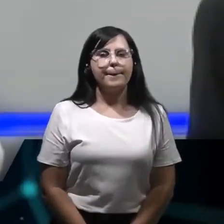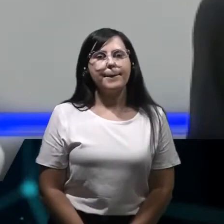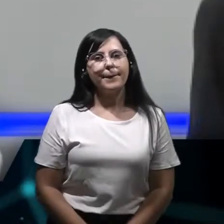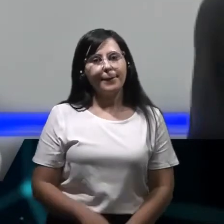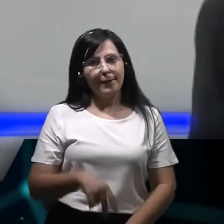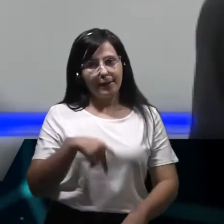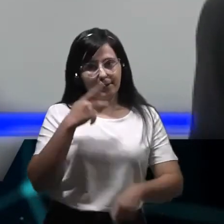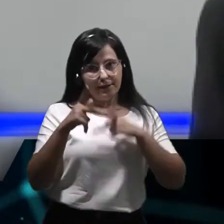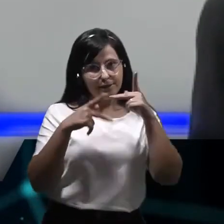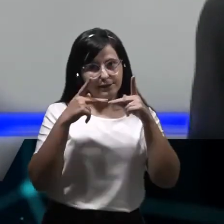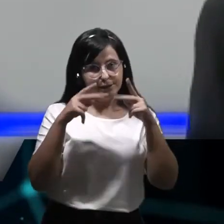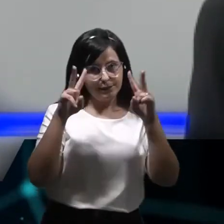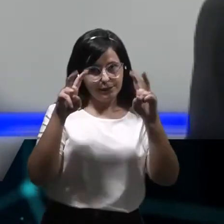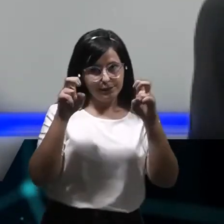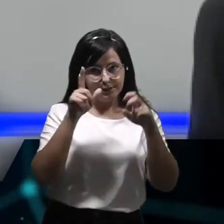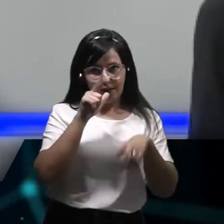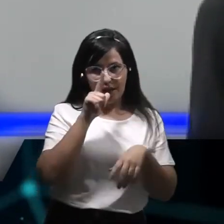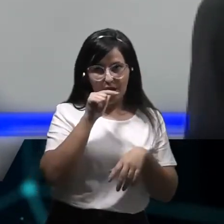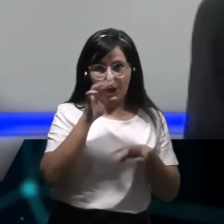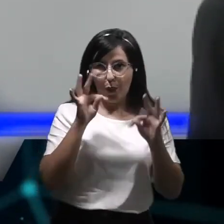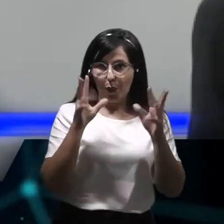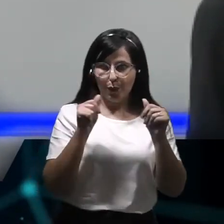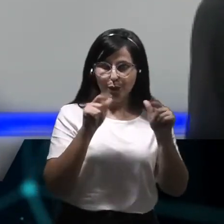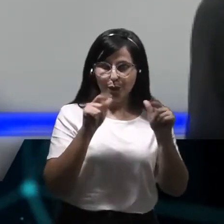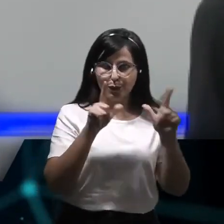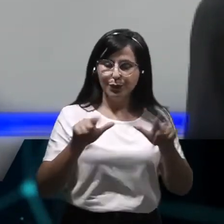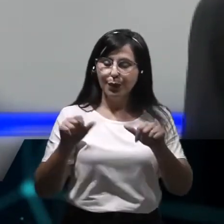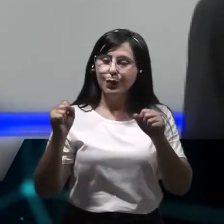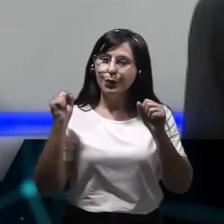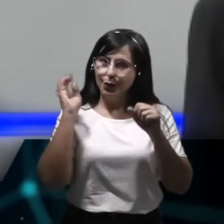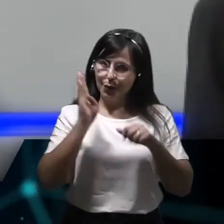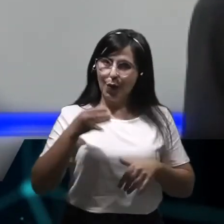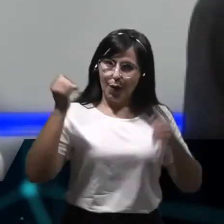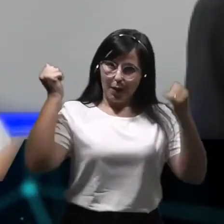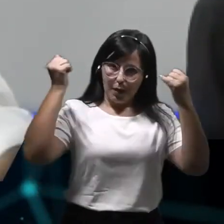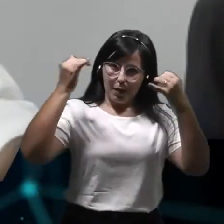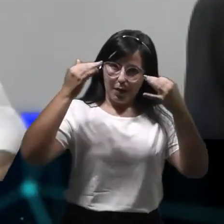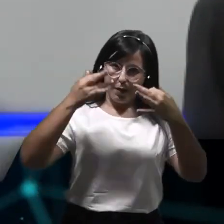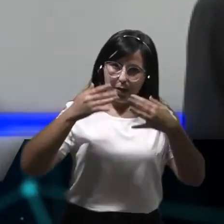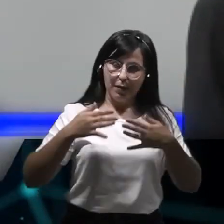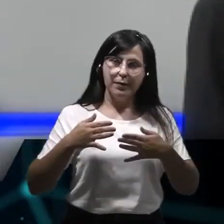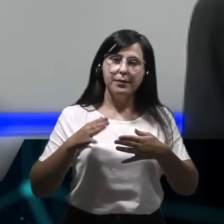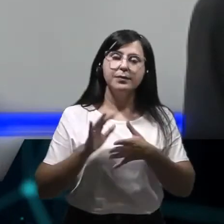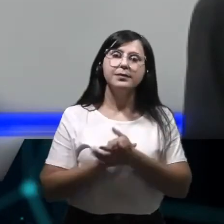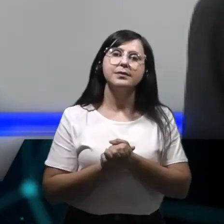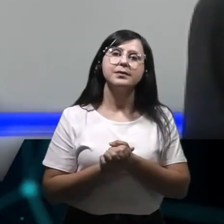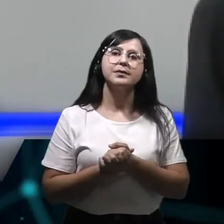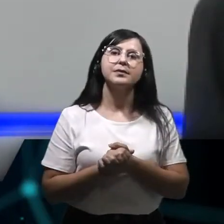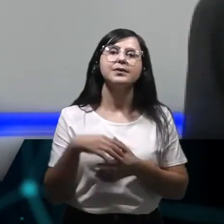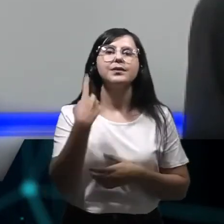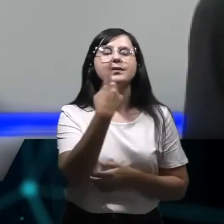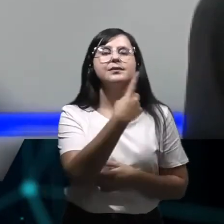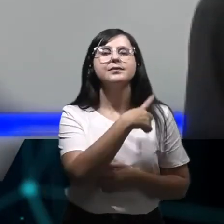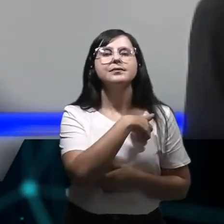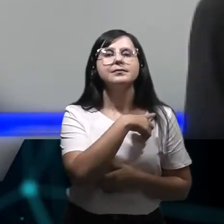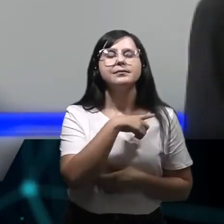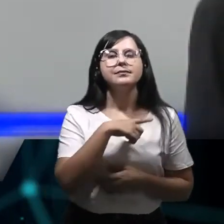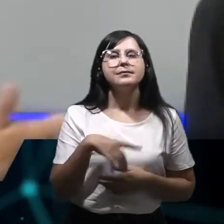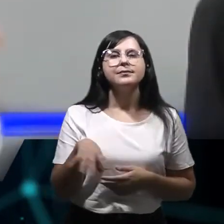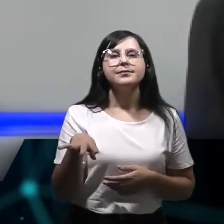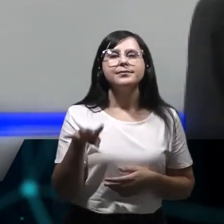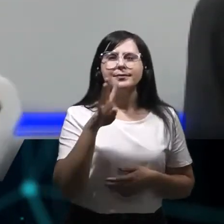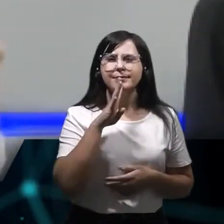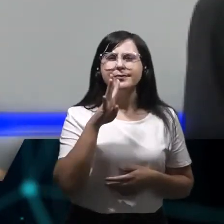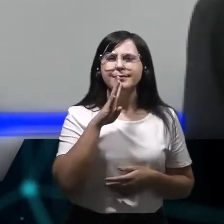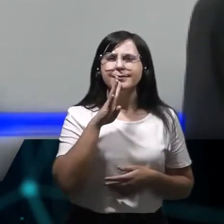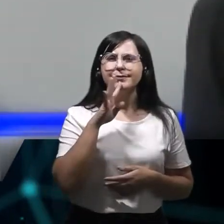Onde eu falei da água é em Barra do Farias, manda saia, Fazenda Nova. Fazenda Nova, a terra que a gente foi criado lá em Fazenda Nova. Você conhece lá Fazenda